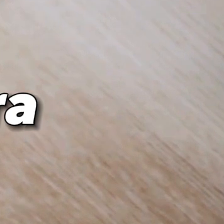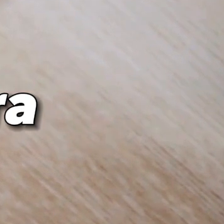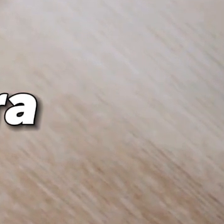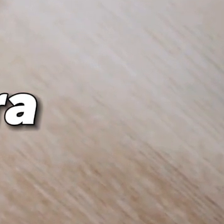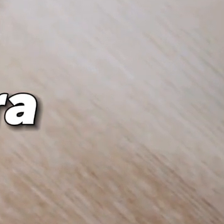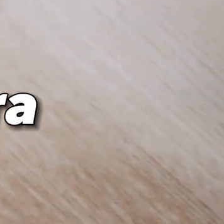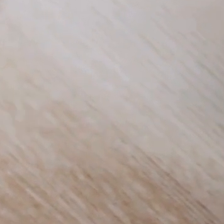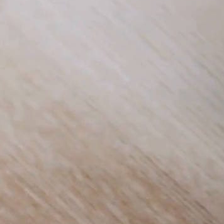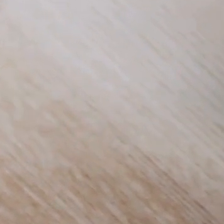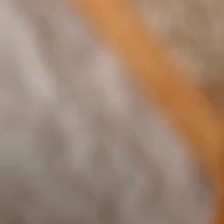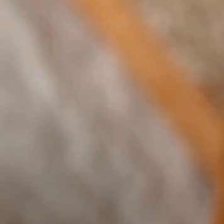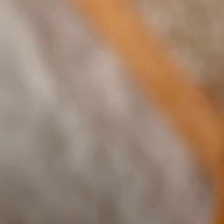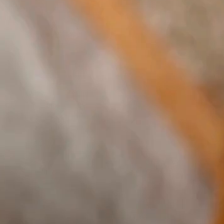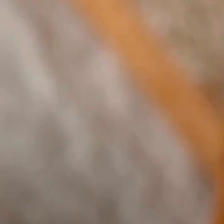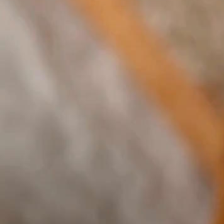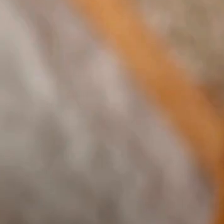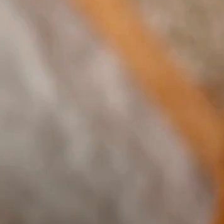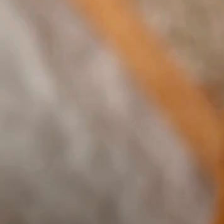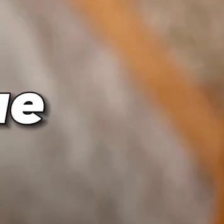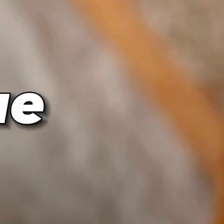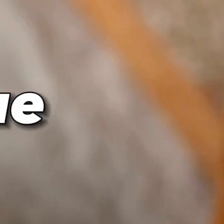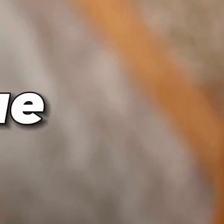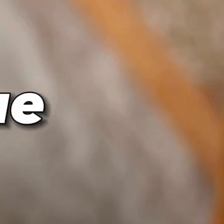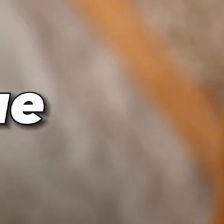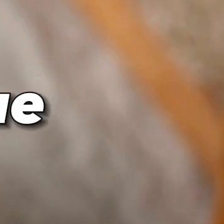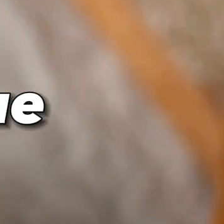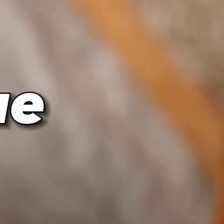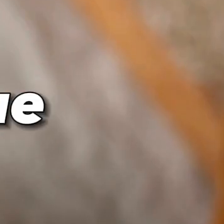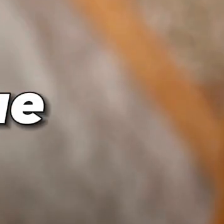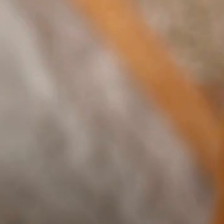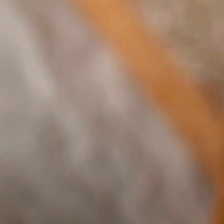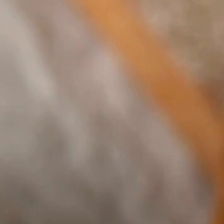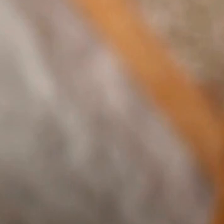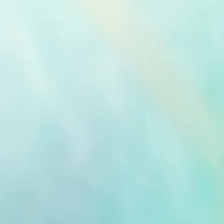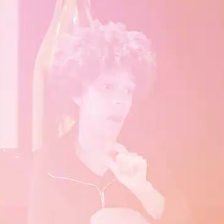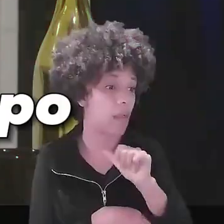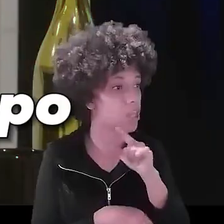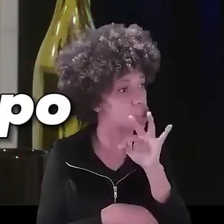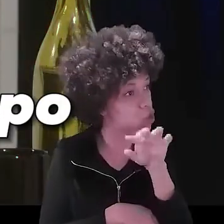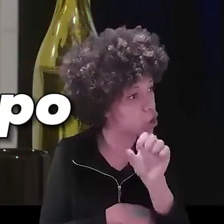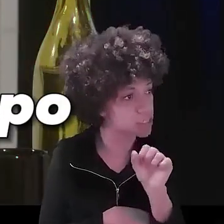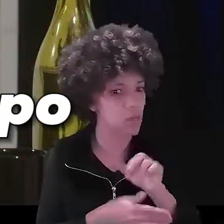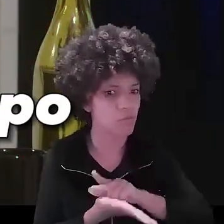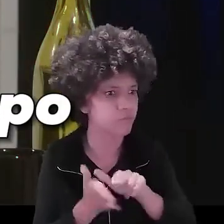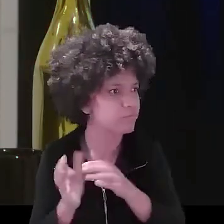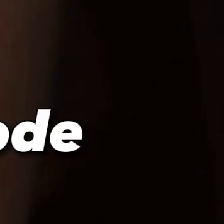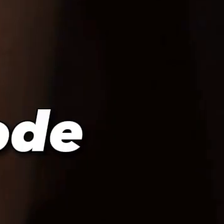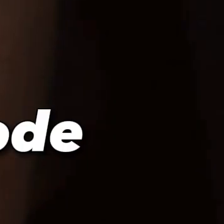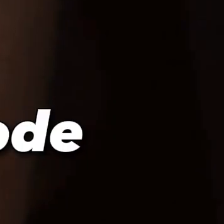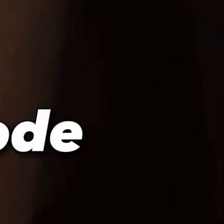grupo de risco para consumir açúcar. Leite, se você não tem a lactase que degrada o leite, você é grupo de risco. Qualquer substância tem grupo de